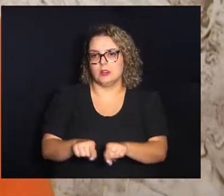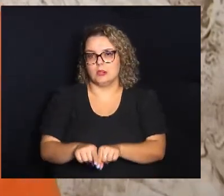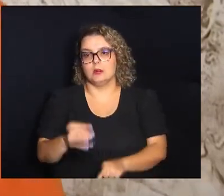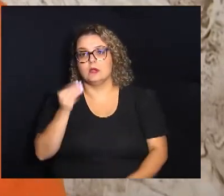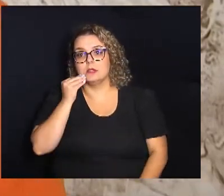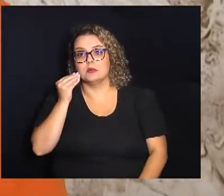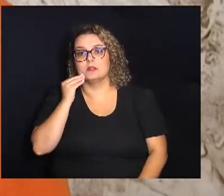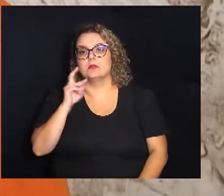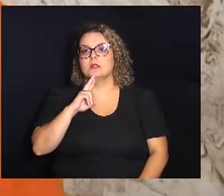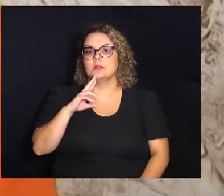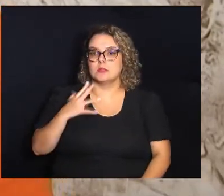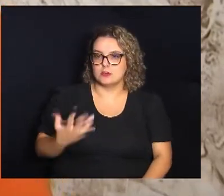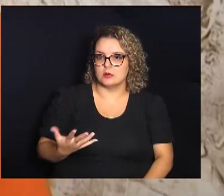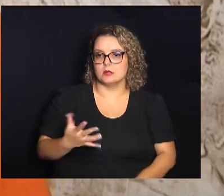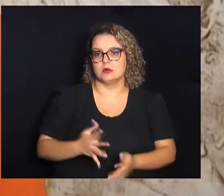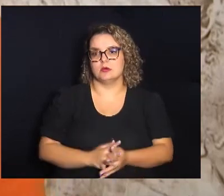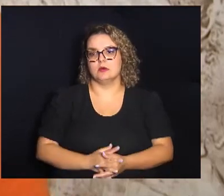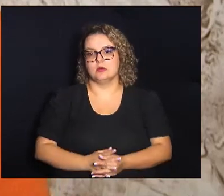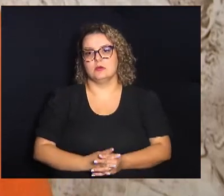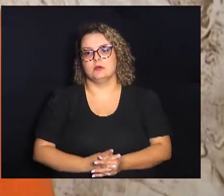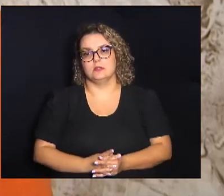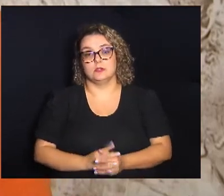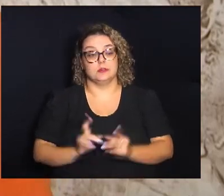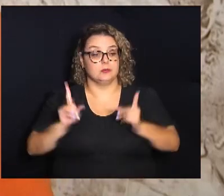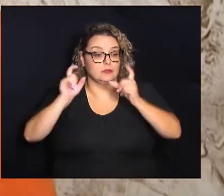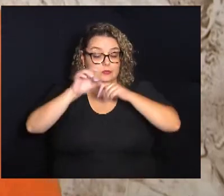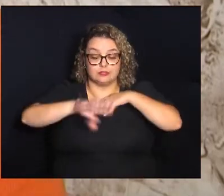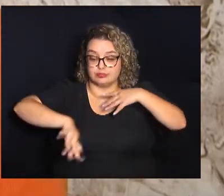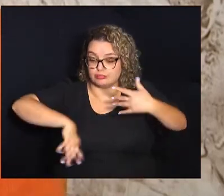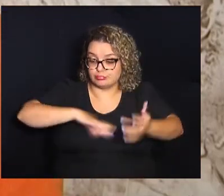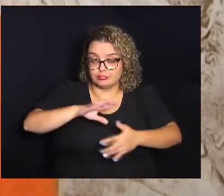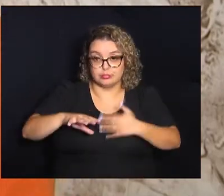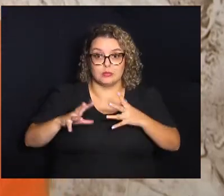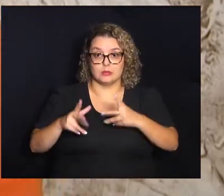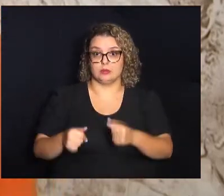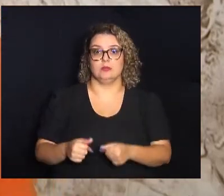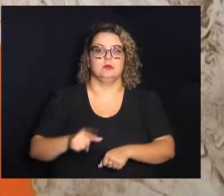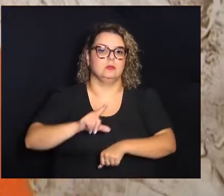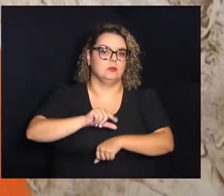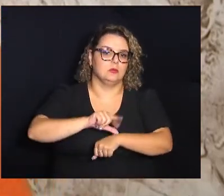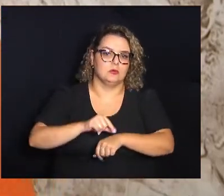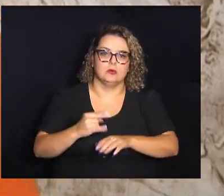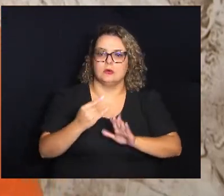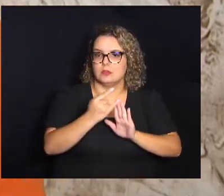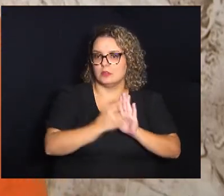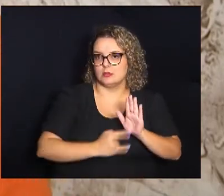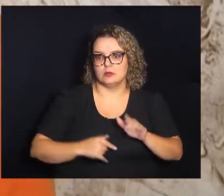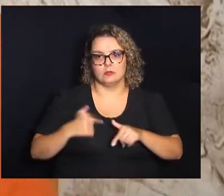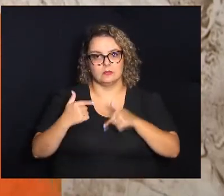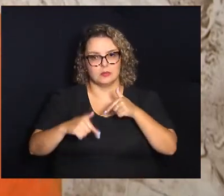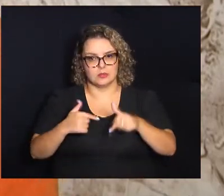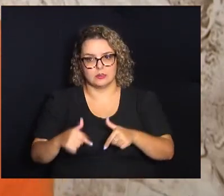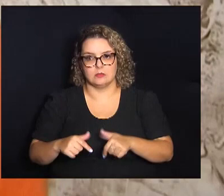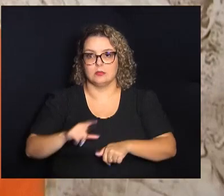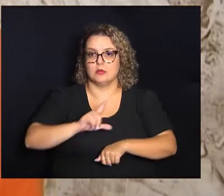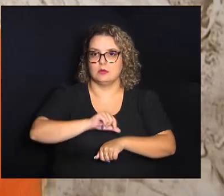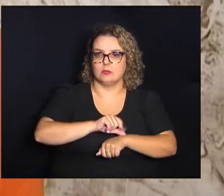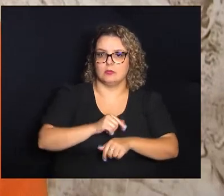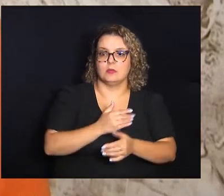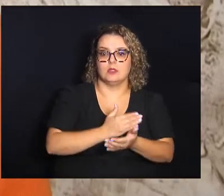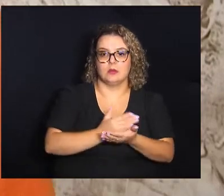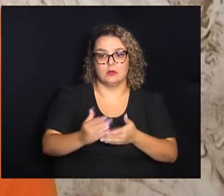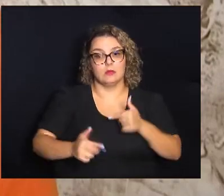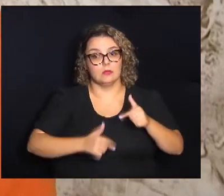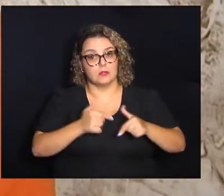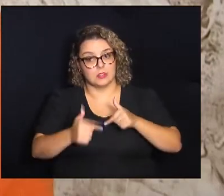resolver. E nessa complicação toda, eu atrasei documentos para o trabalho, me atrasei para começar a